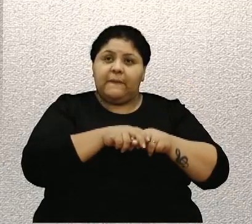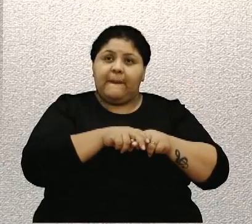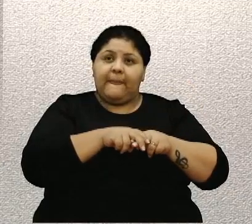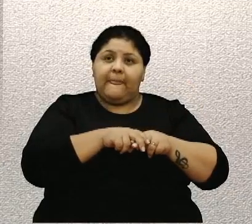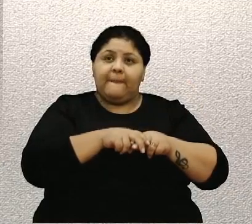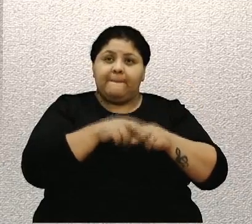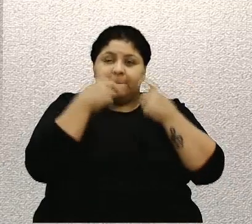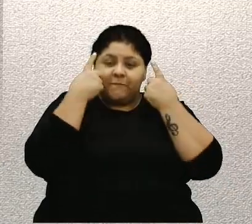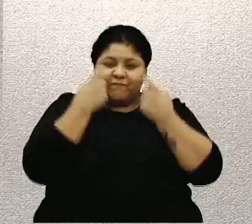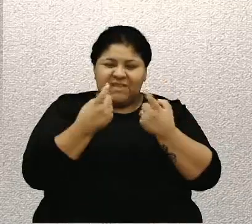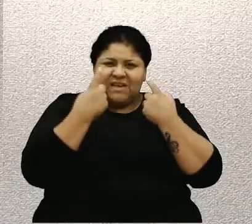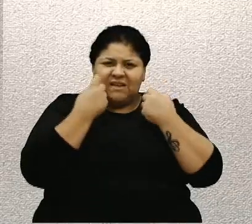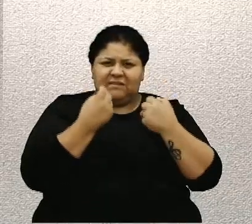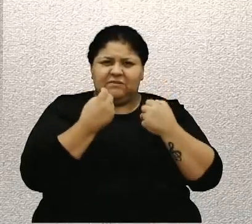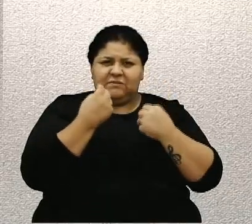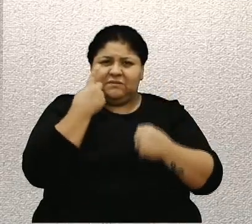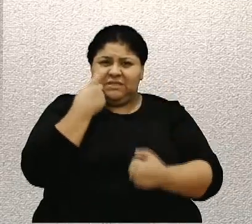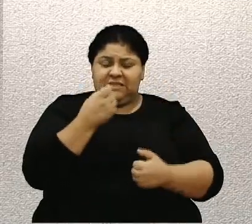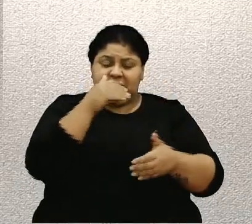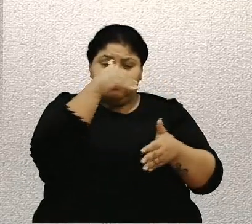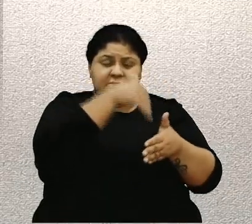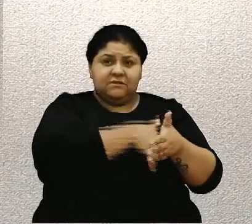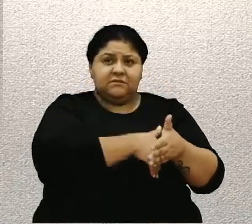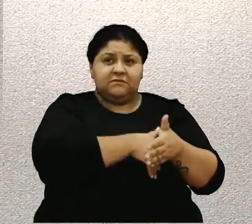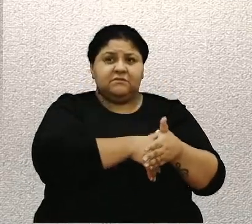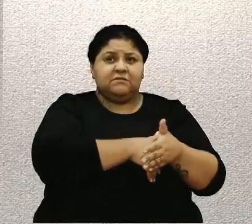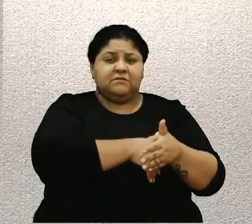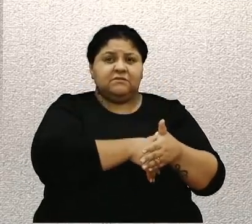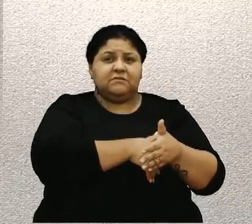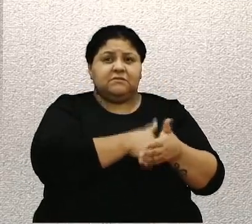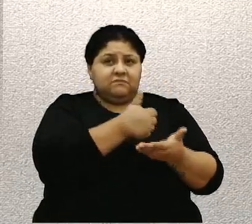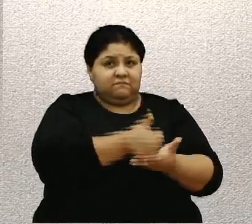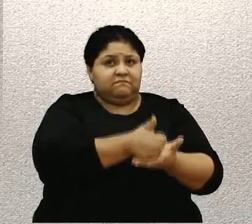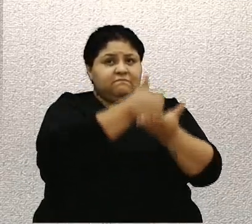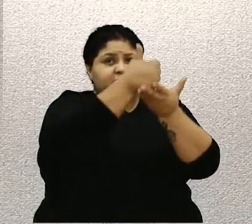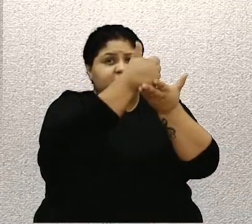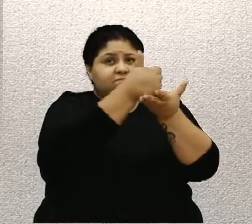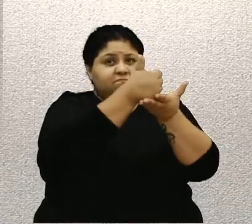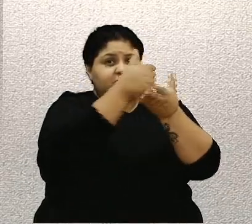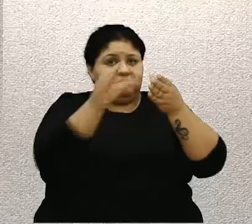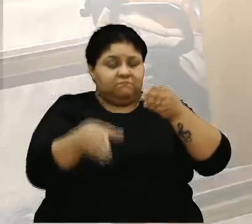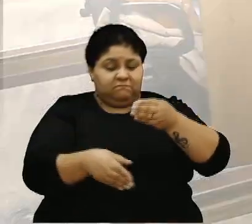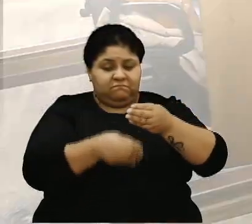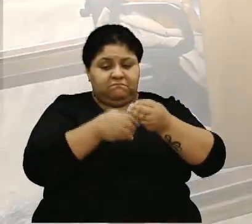estranhando a votação que foi feita, voto favorável a esta emenda. Obrigado, presidente.